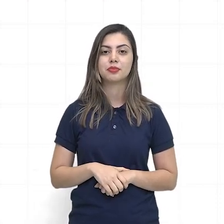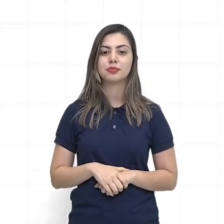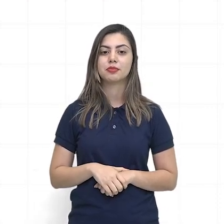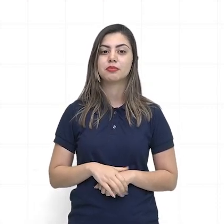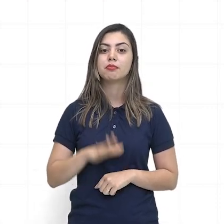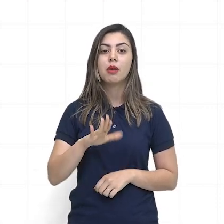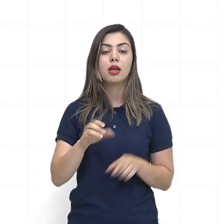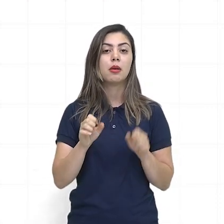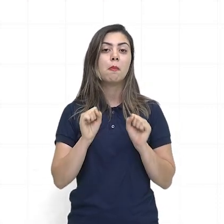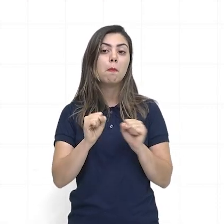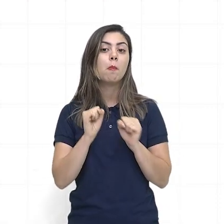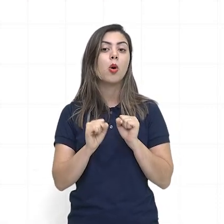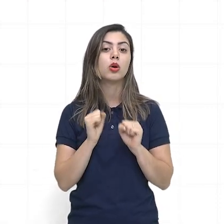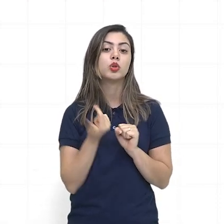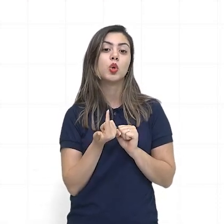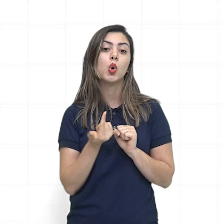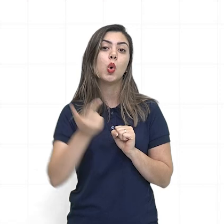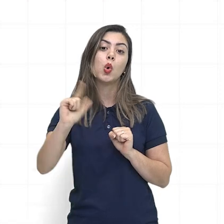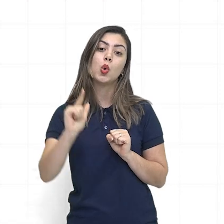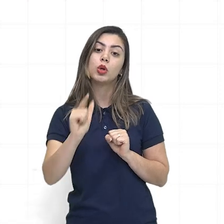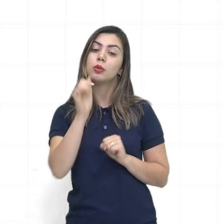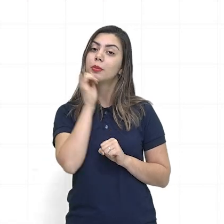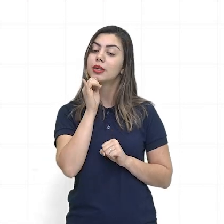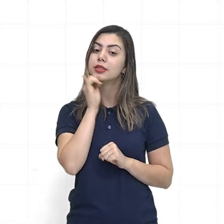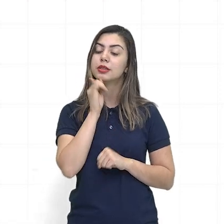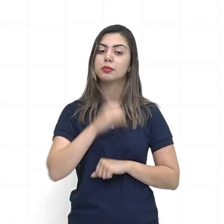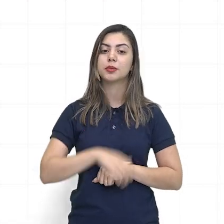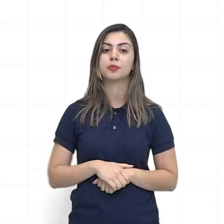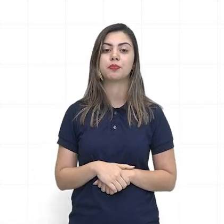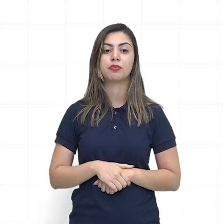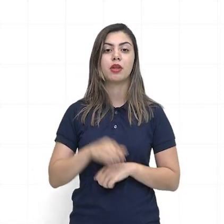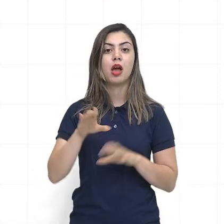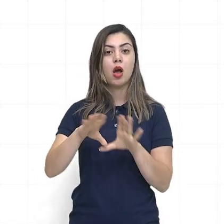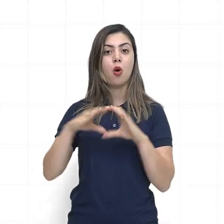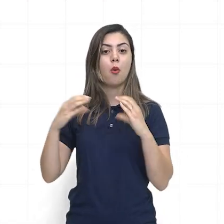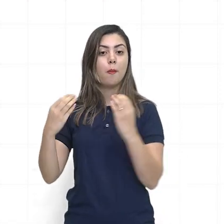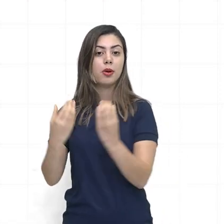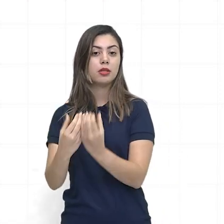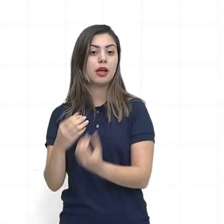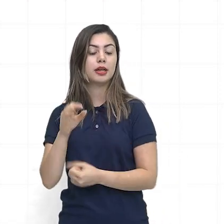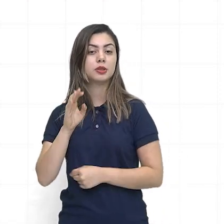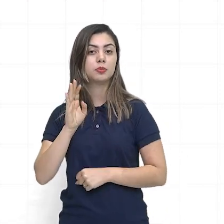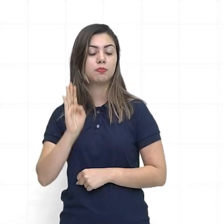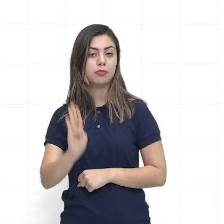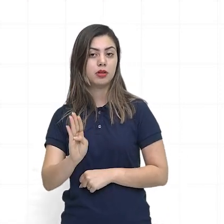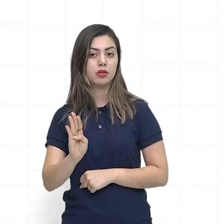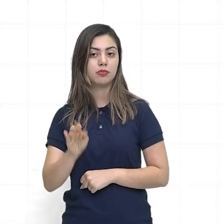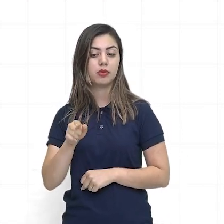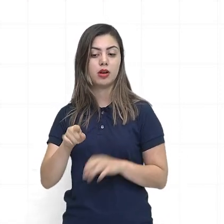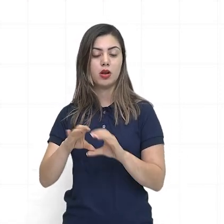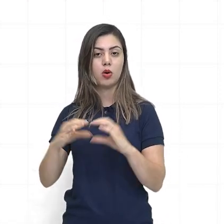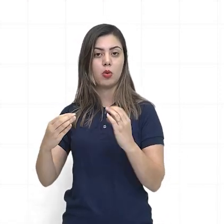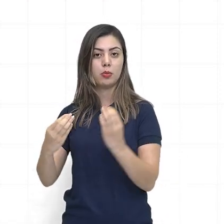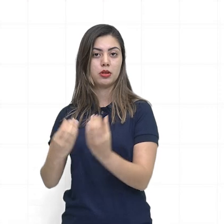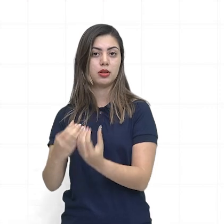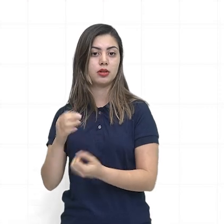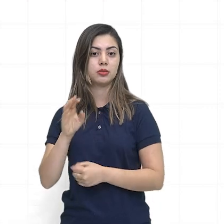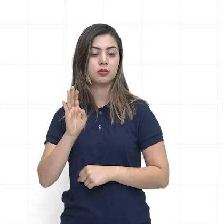outra situação dentro da mesma problemática, olha. A comunidade B agora, a comunidade B,